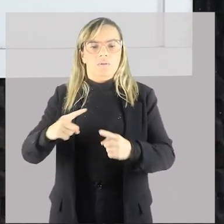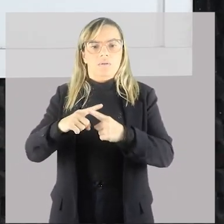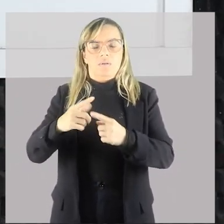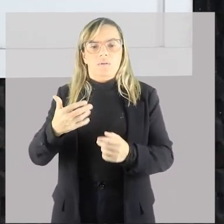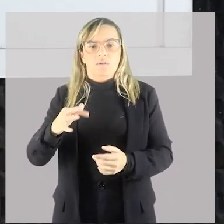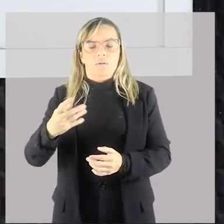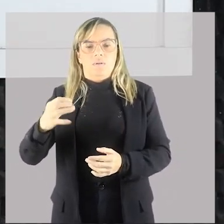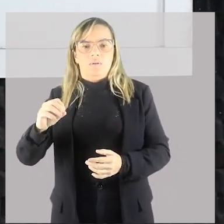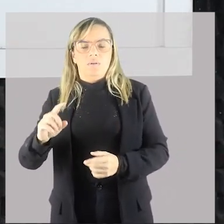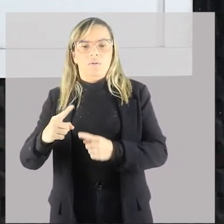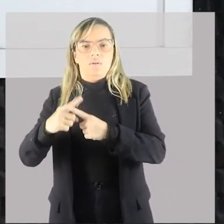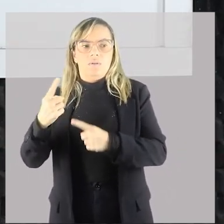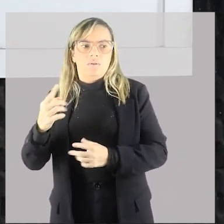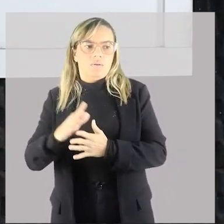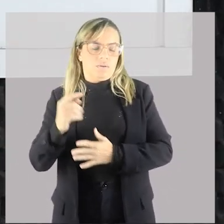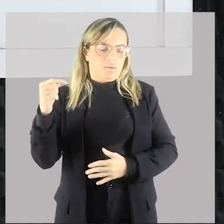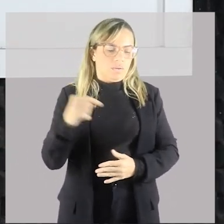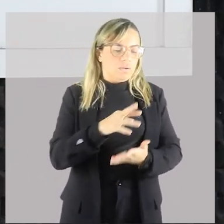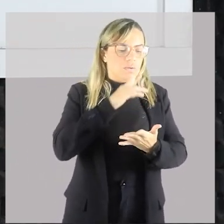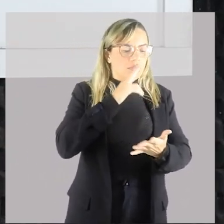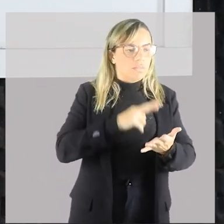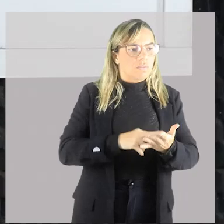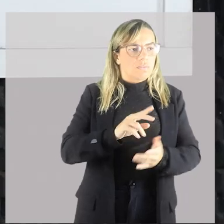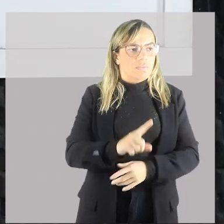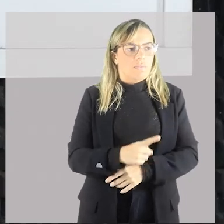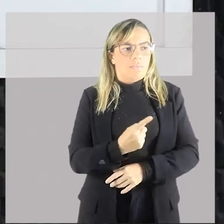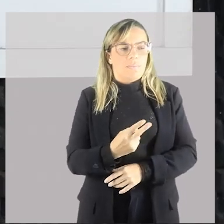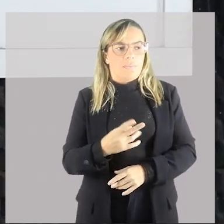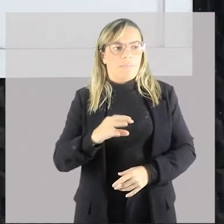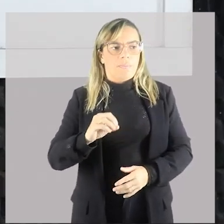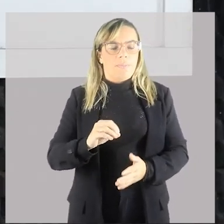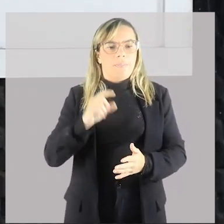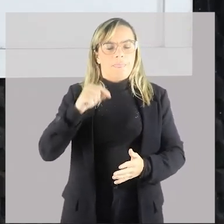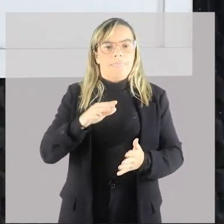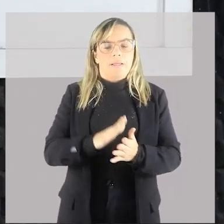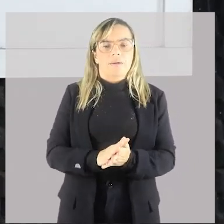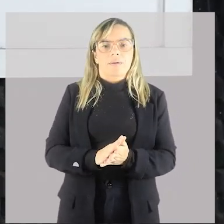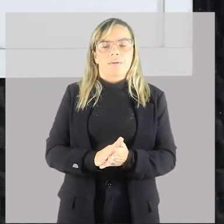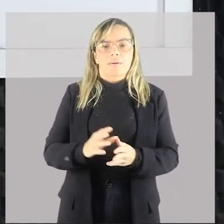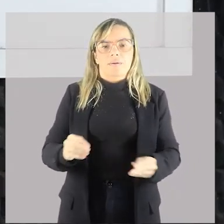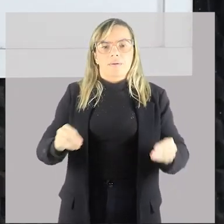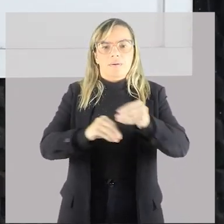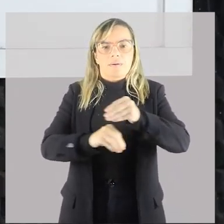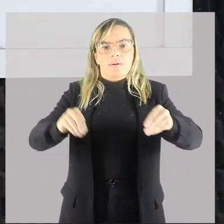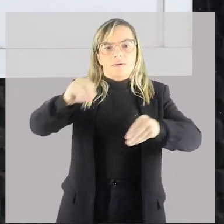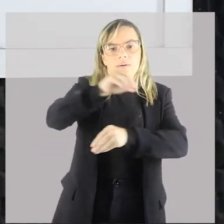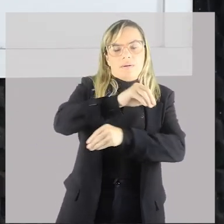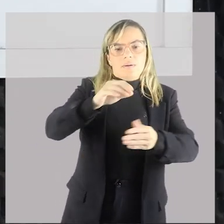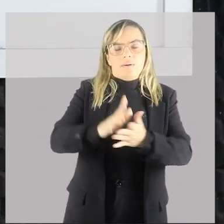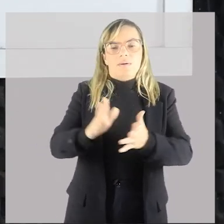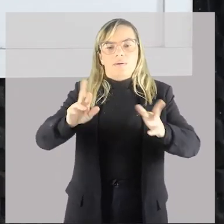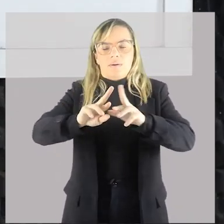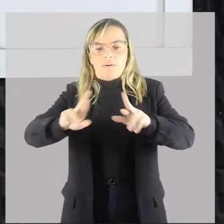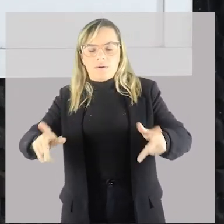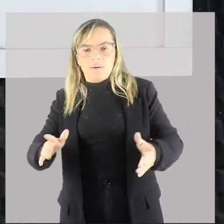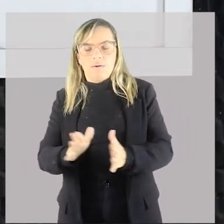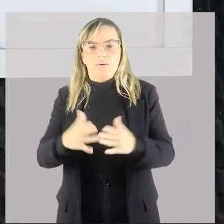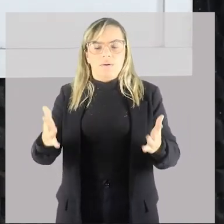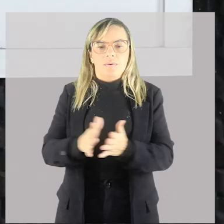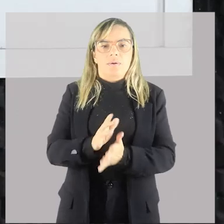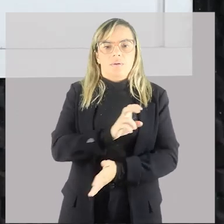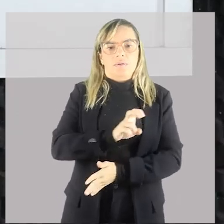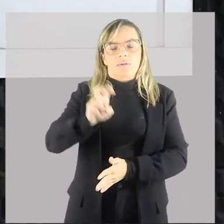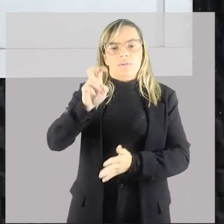1, 120. Ó. Então, você tem 120 maneiras diferentes, né, de dispor esses